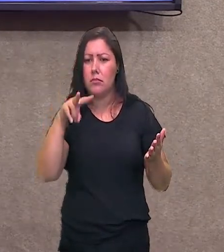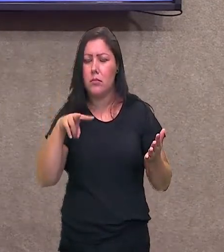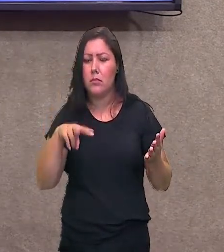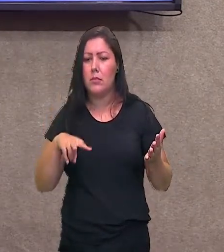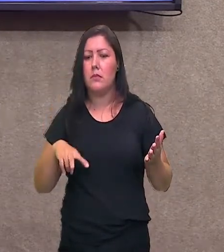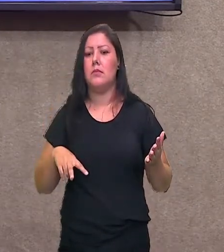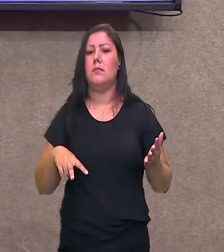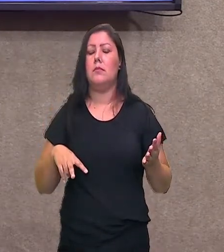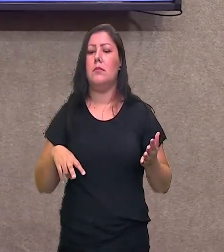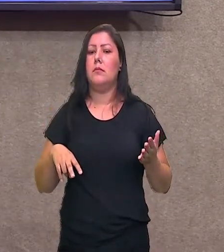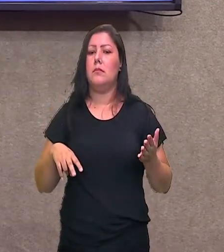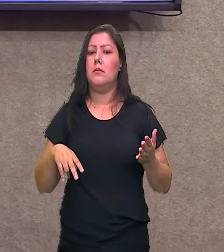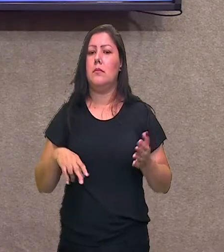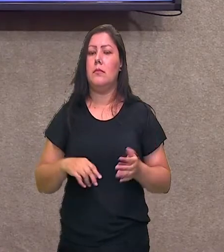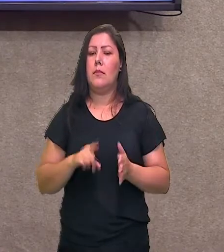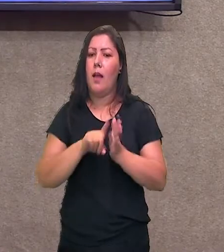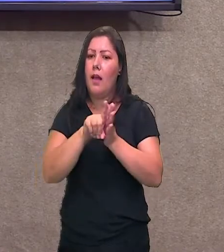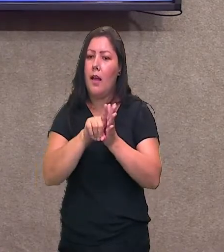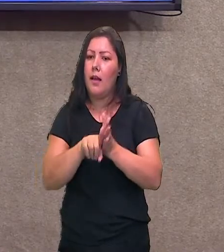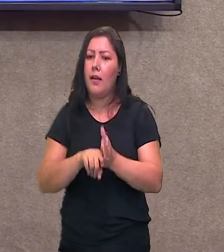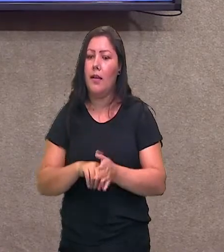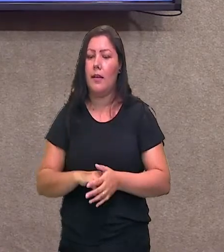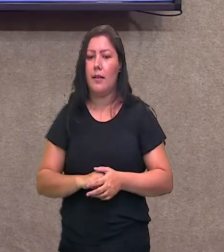esses detalhes.